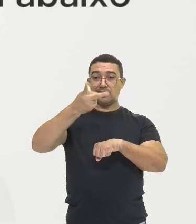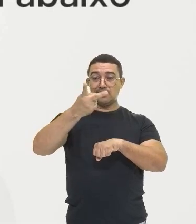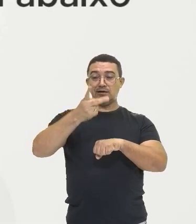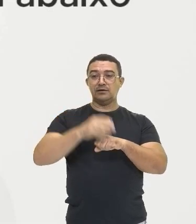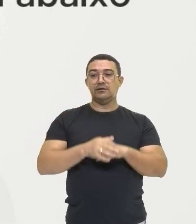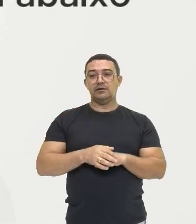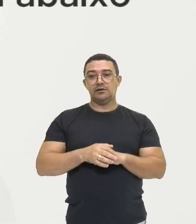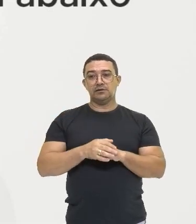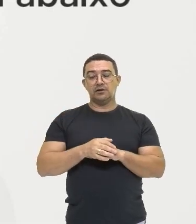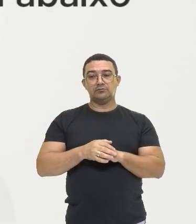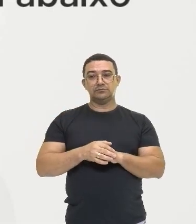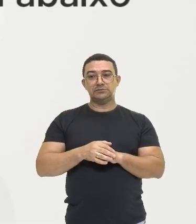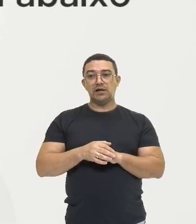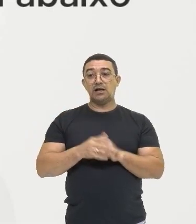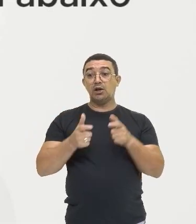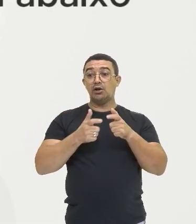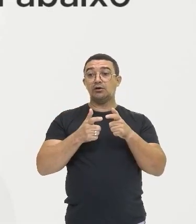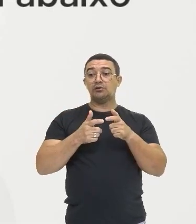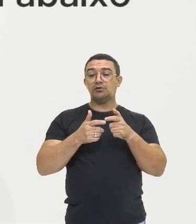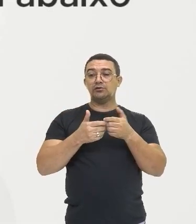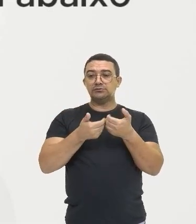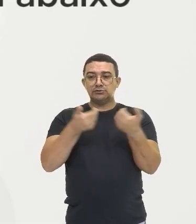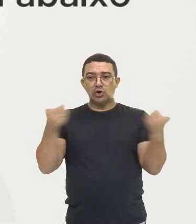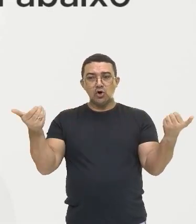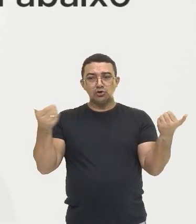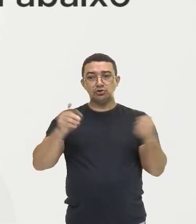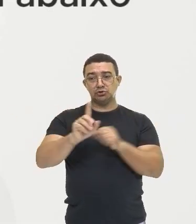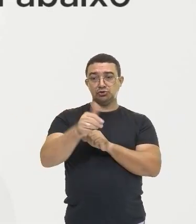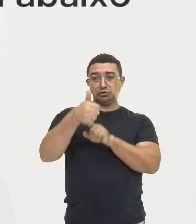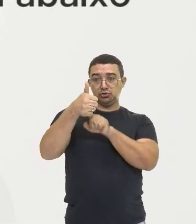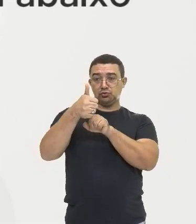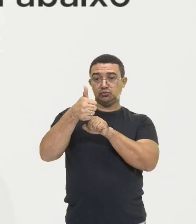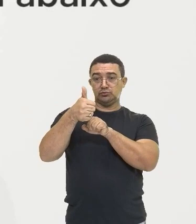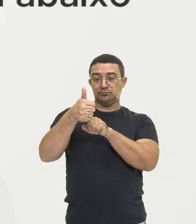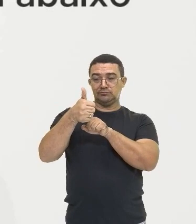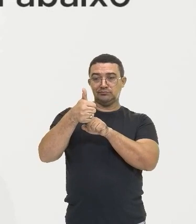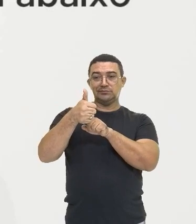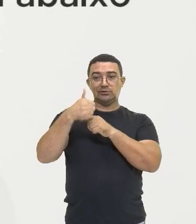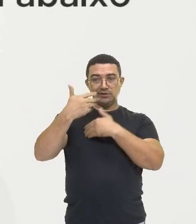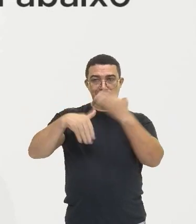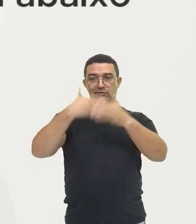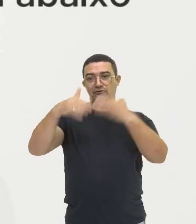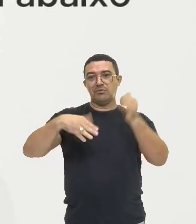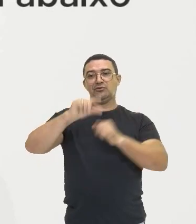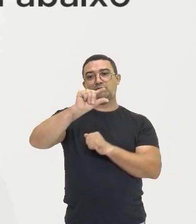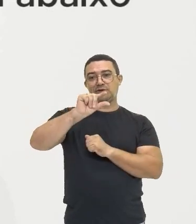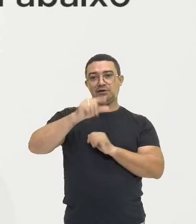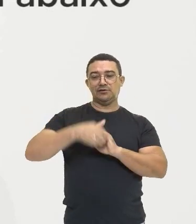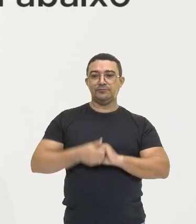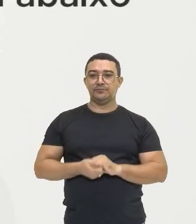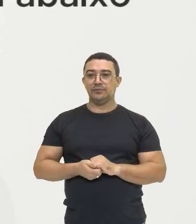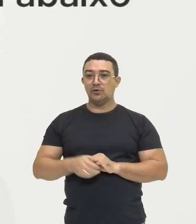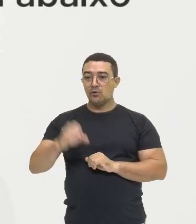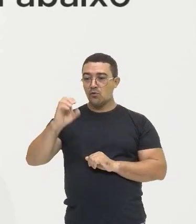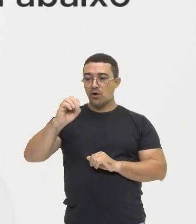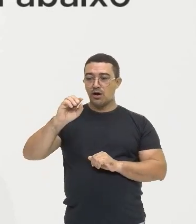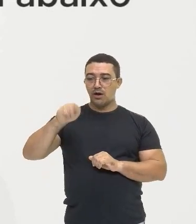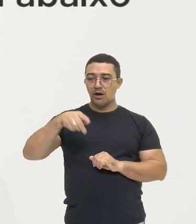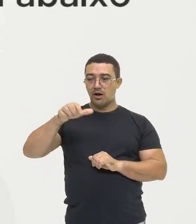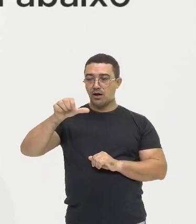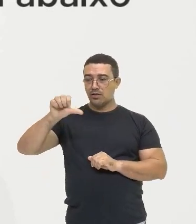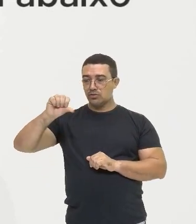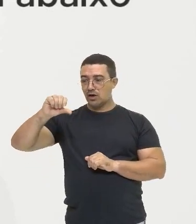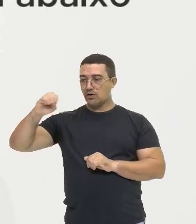1. Portanto, o grau de desenvolvimento dele é mais baixo. Esse daqui, o IDH está mais perto de